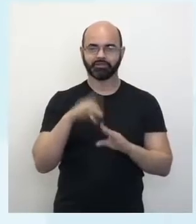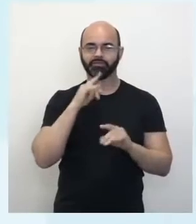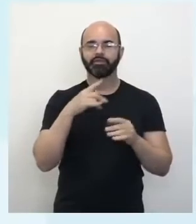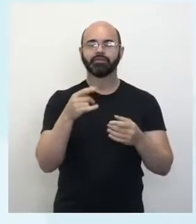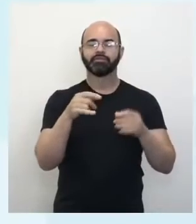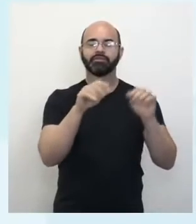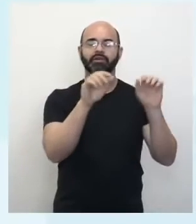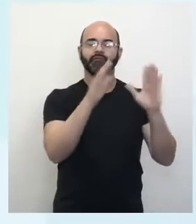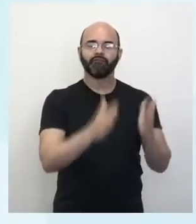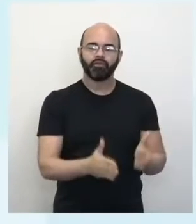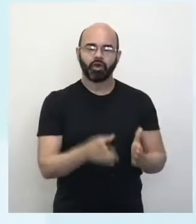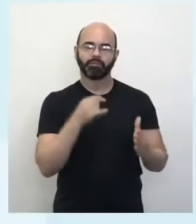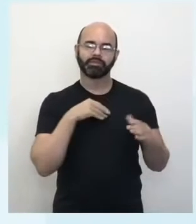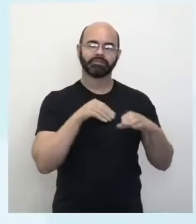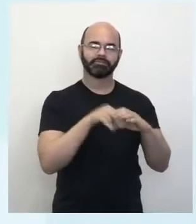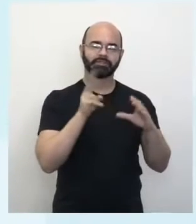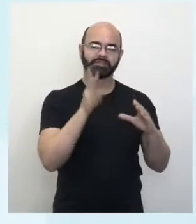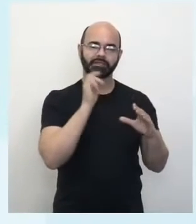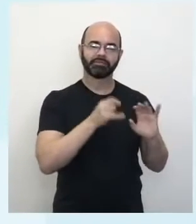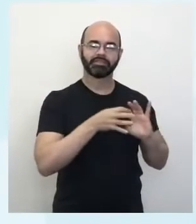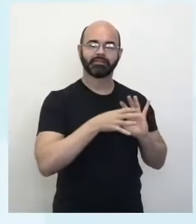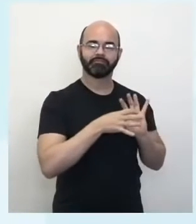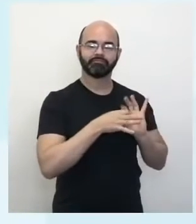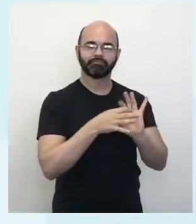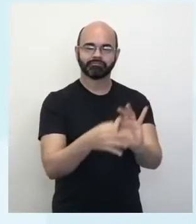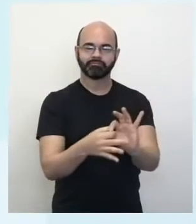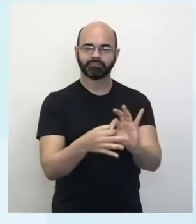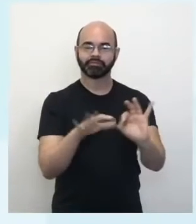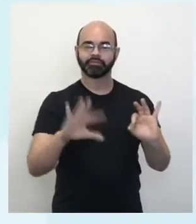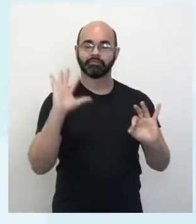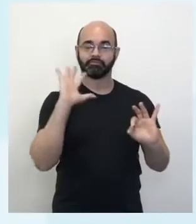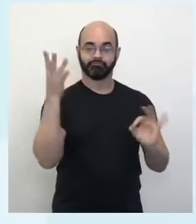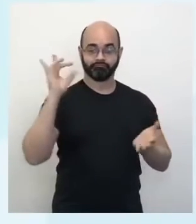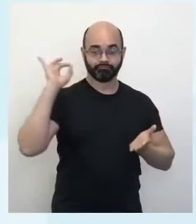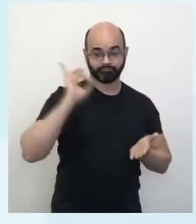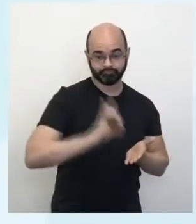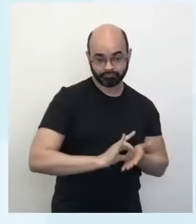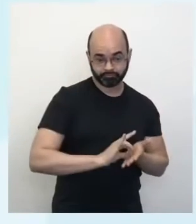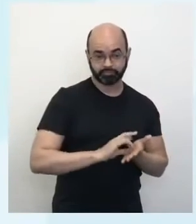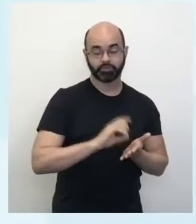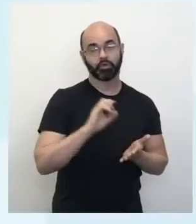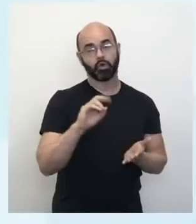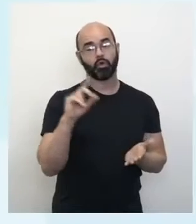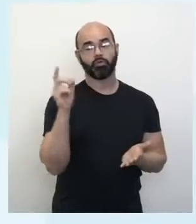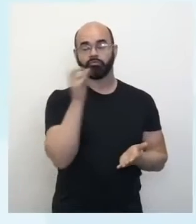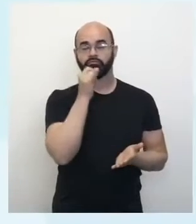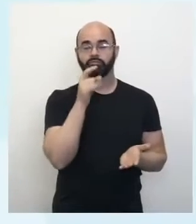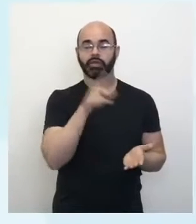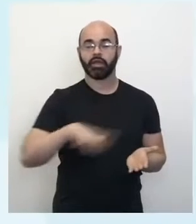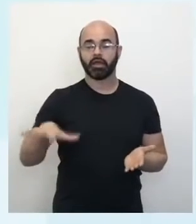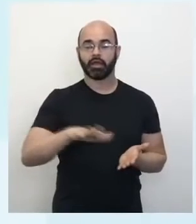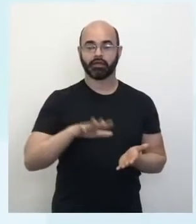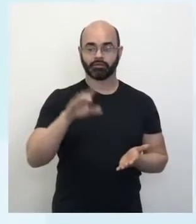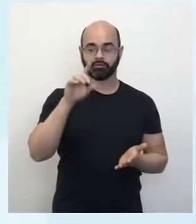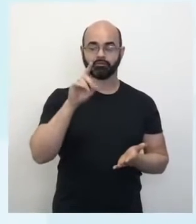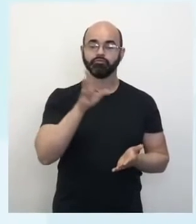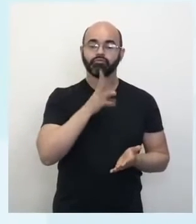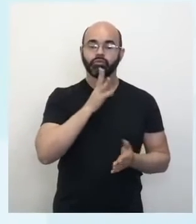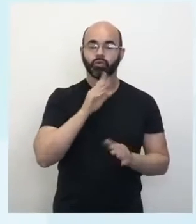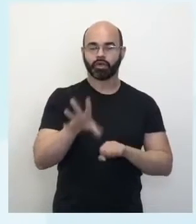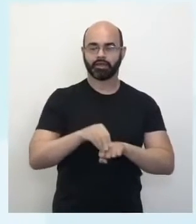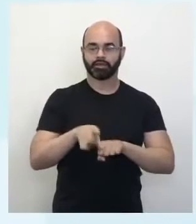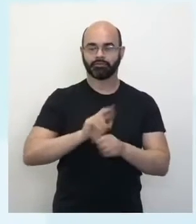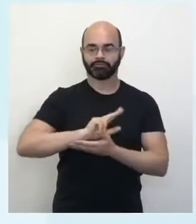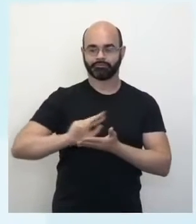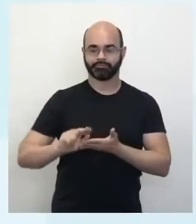sempre que possível em contextos oriundos de situações reais e ou relacionadas às outras áreas do conhecimento. Os